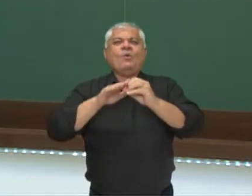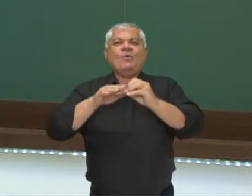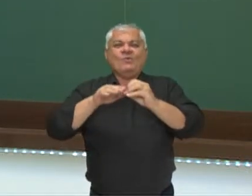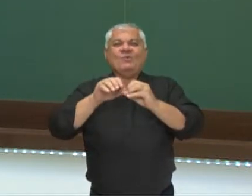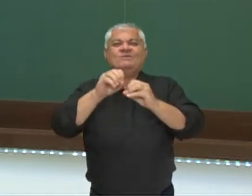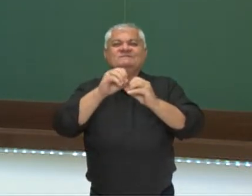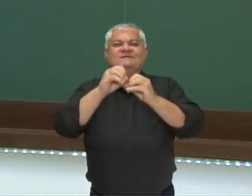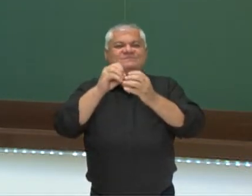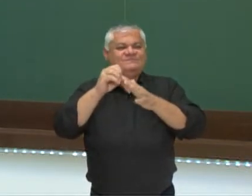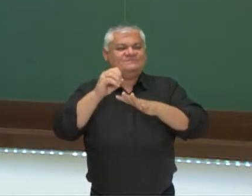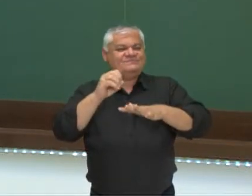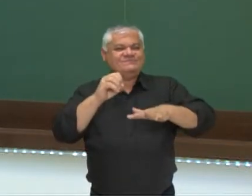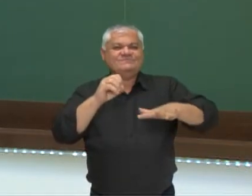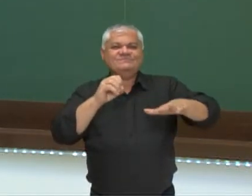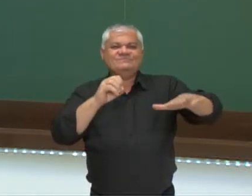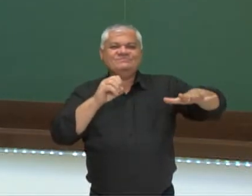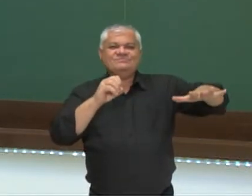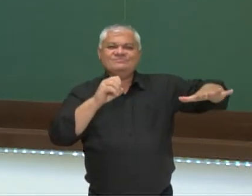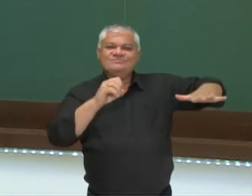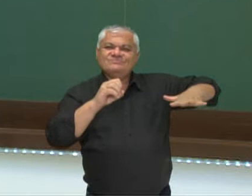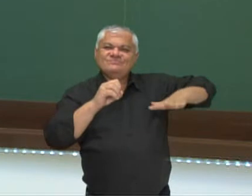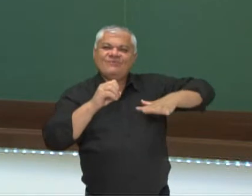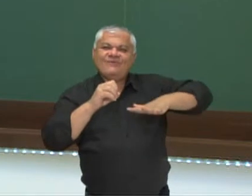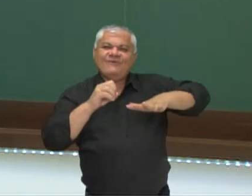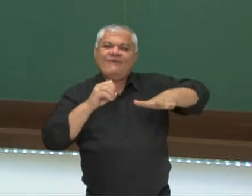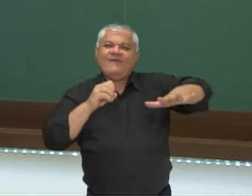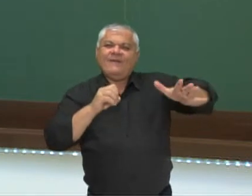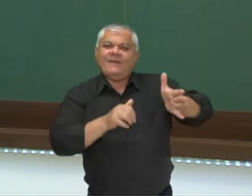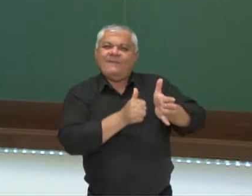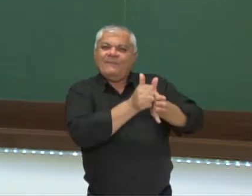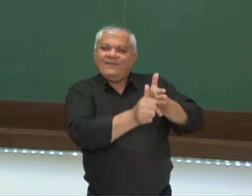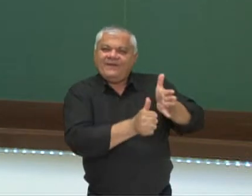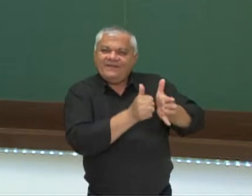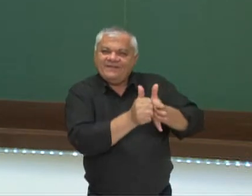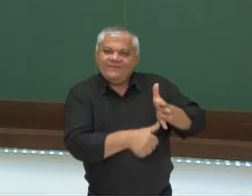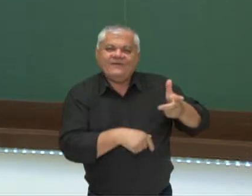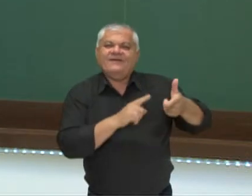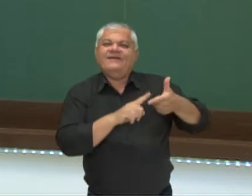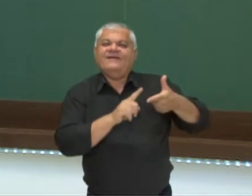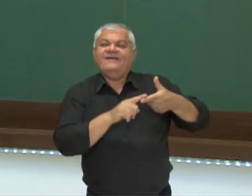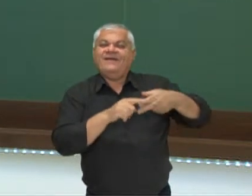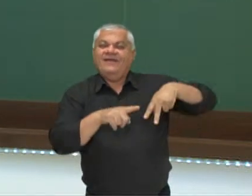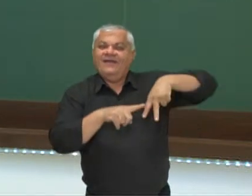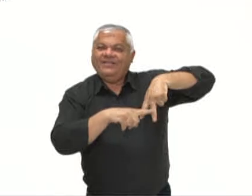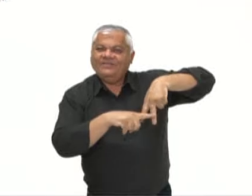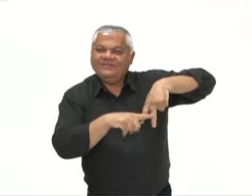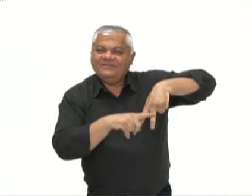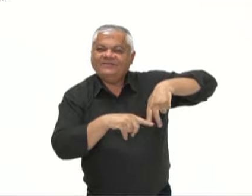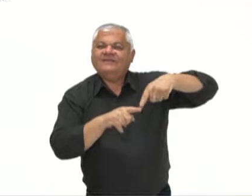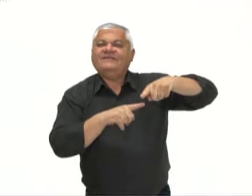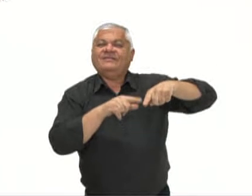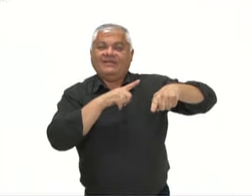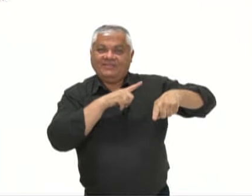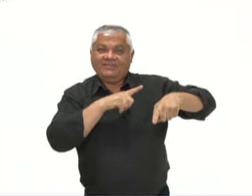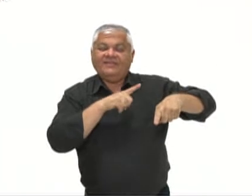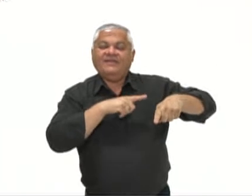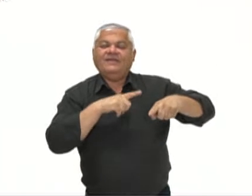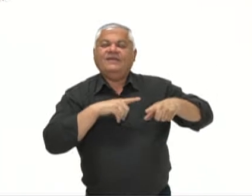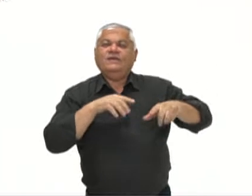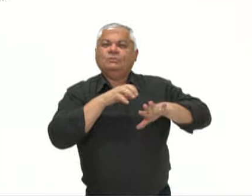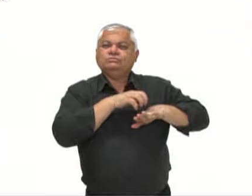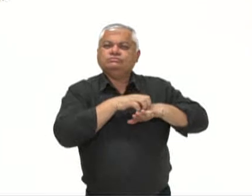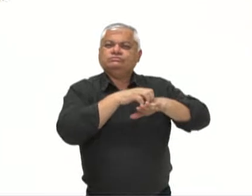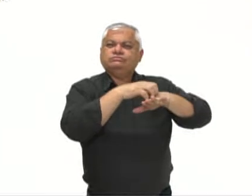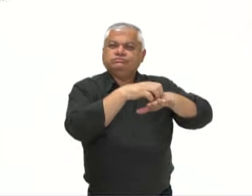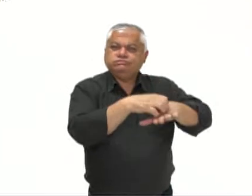fora do continente. Então, nós temos ali o turismo bastante explorado nesta área, sendo as cidades de Porte